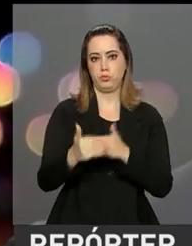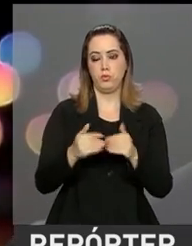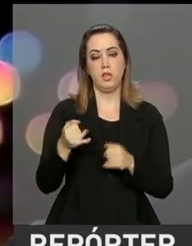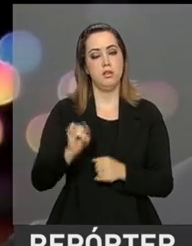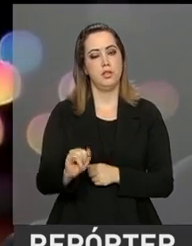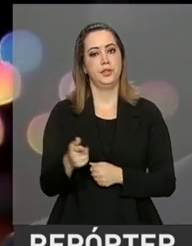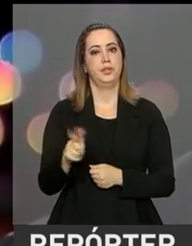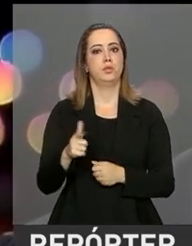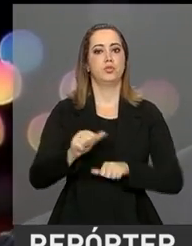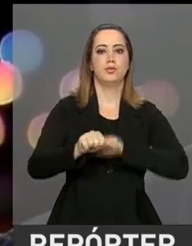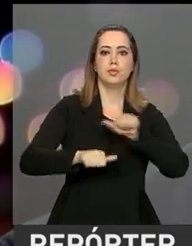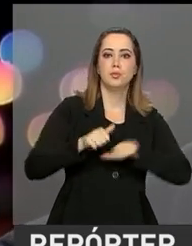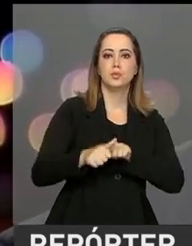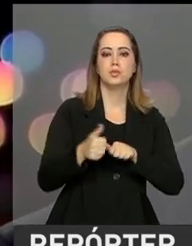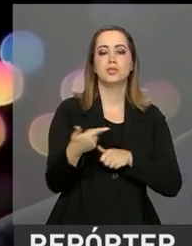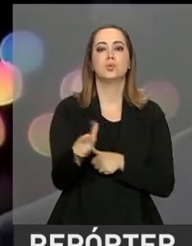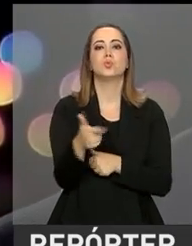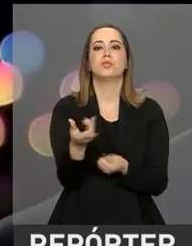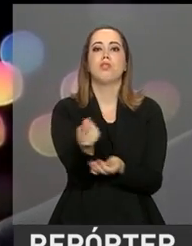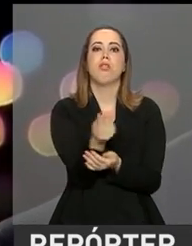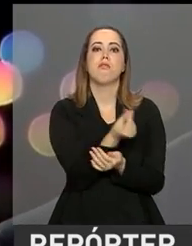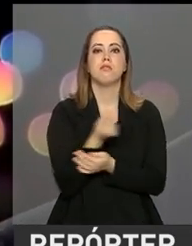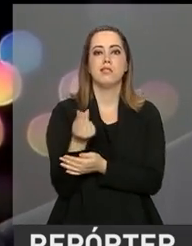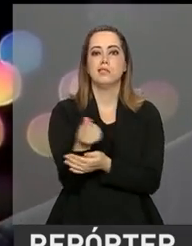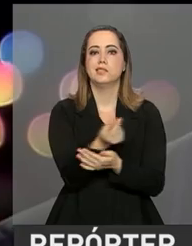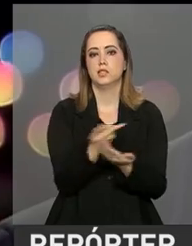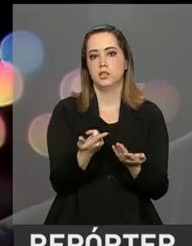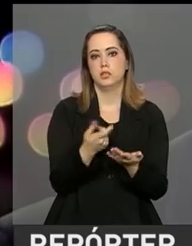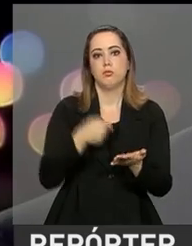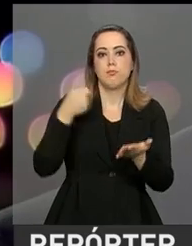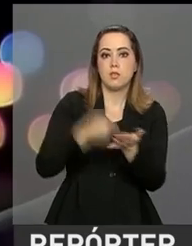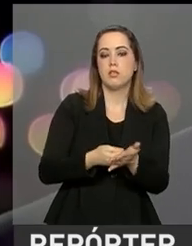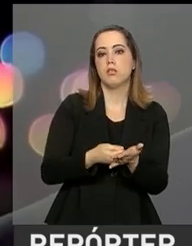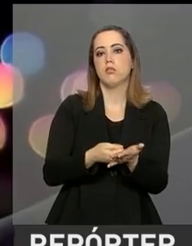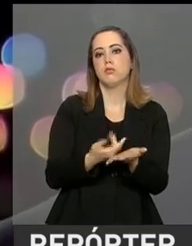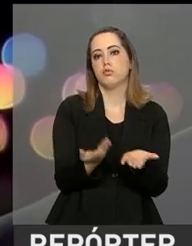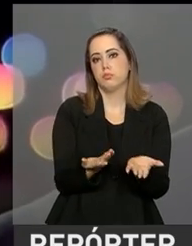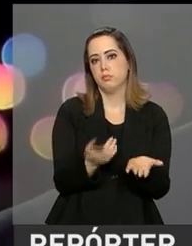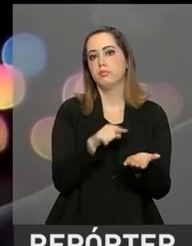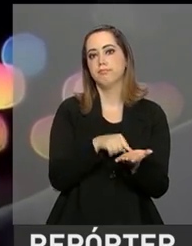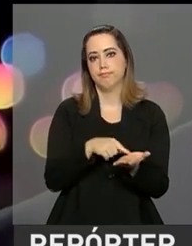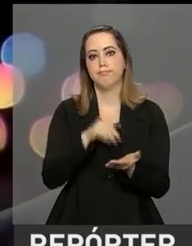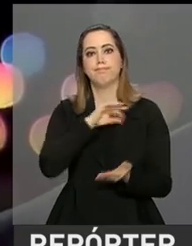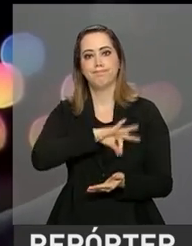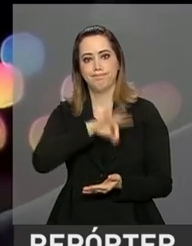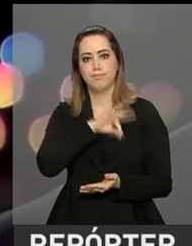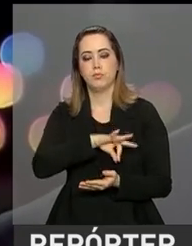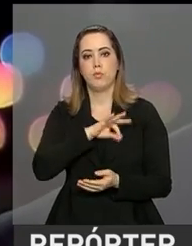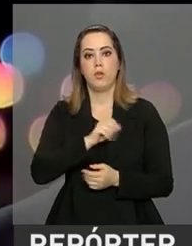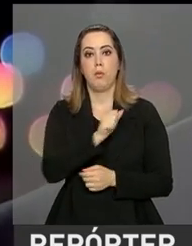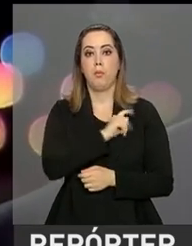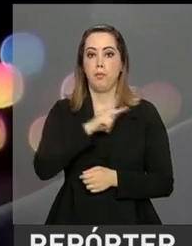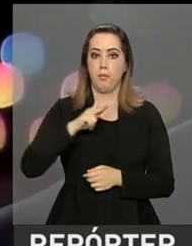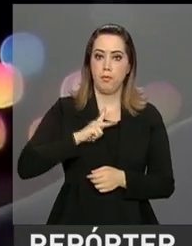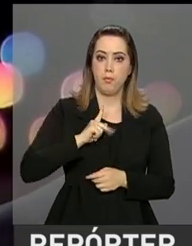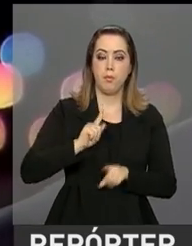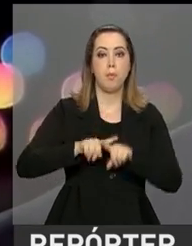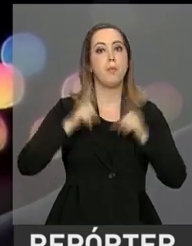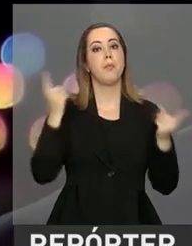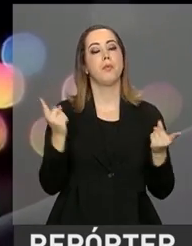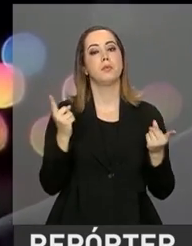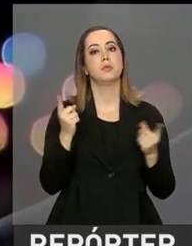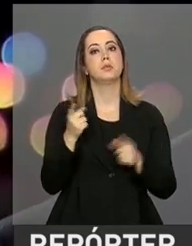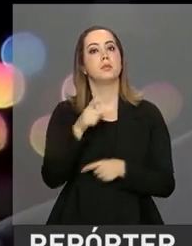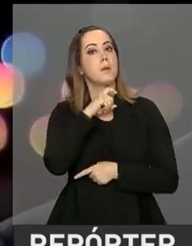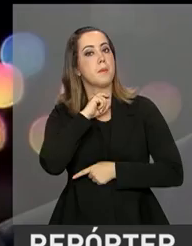mudar não vai haver mais a garantia do recebimento da aposentadoria mas